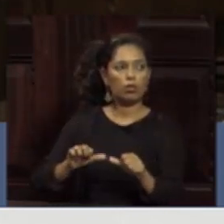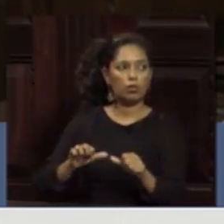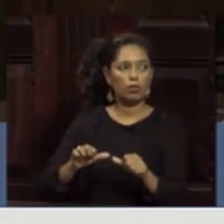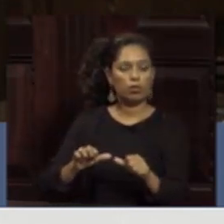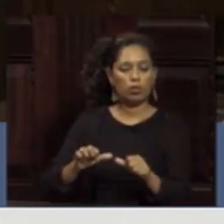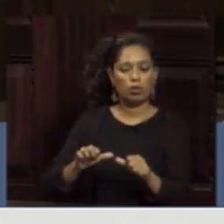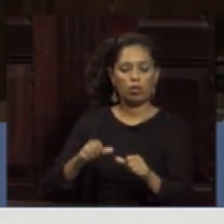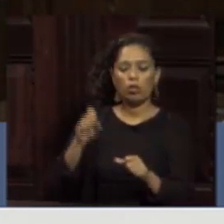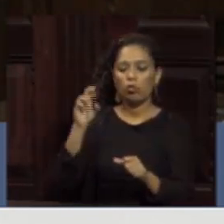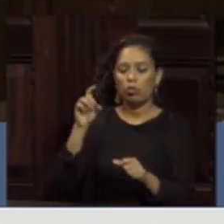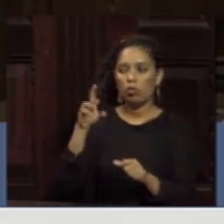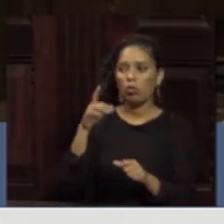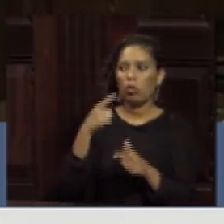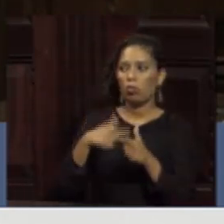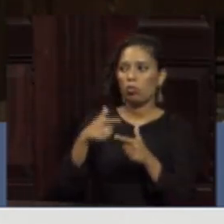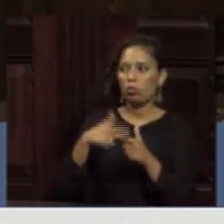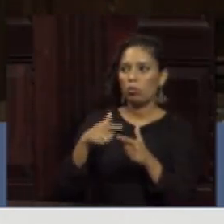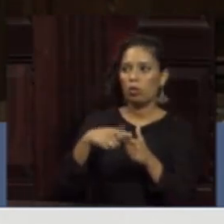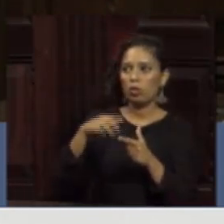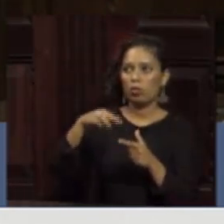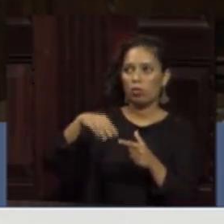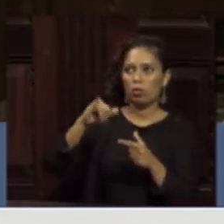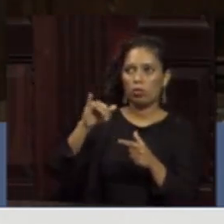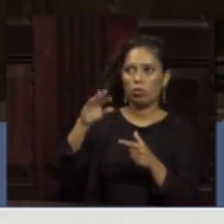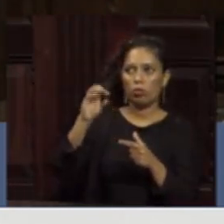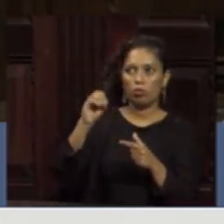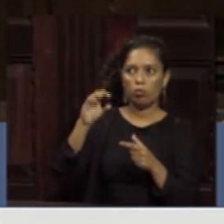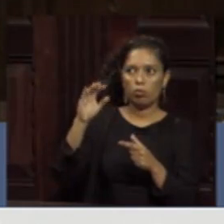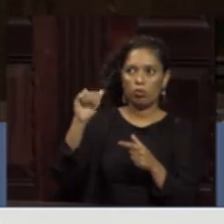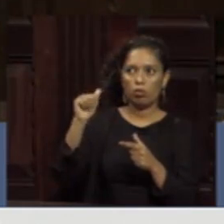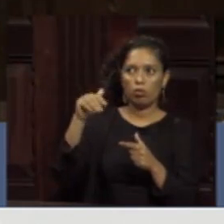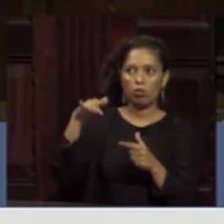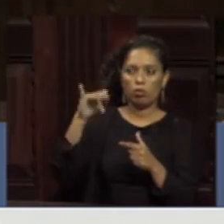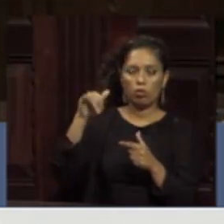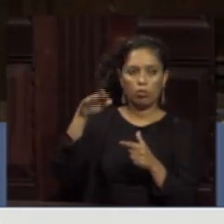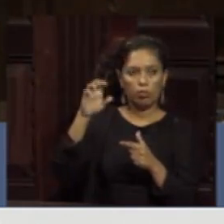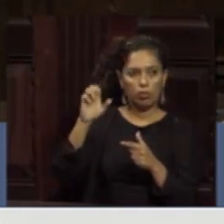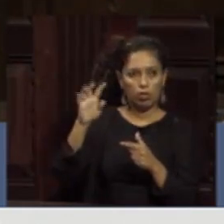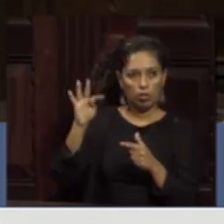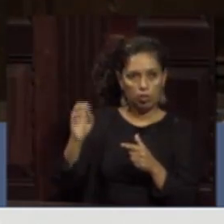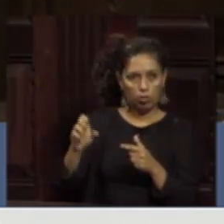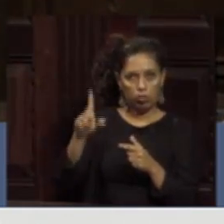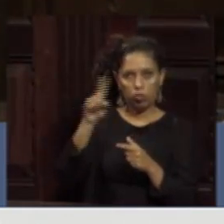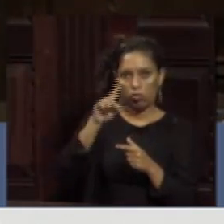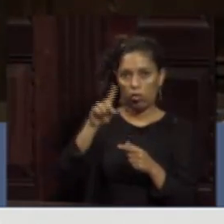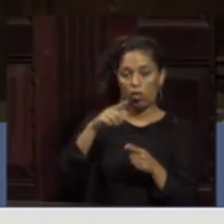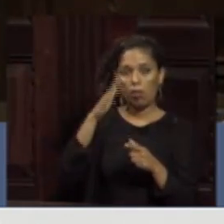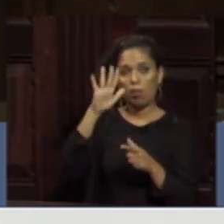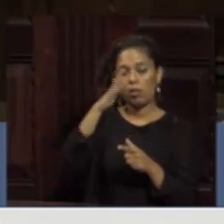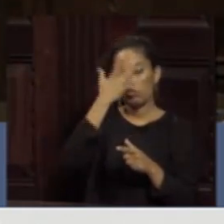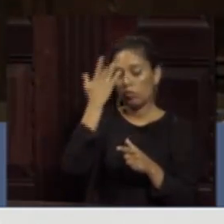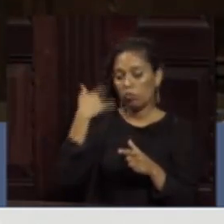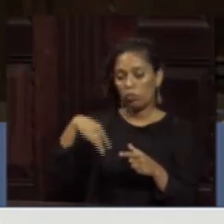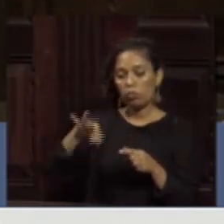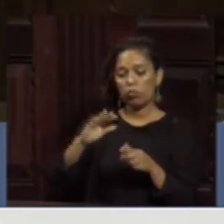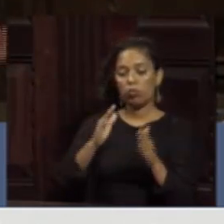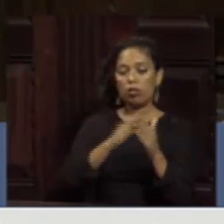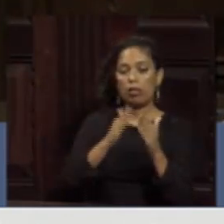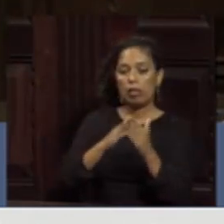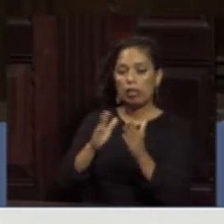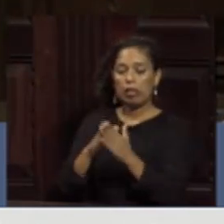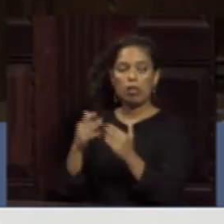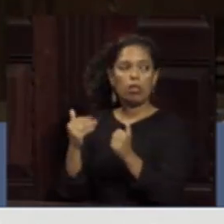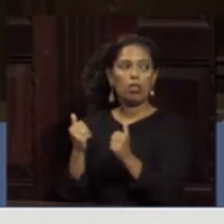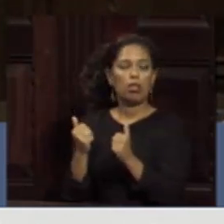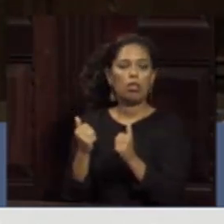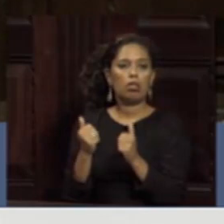ao meio ambiente, mas às pessoas, no seu patrimônio, em sua história de vida, um